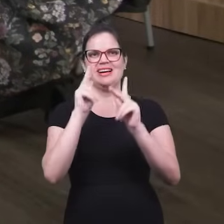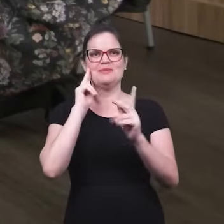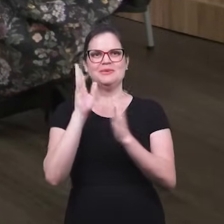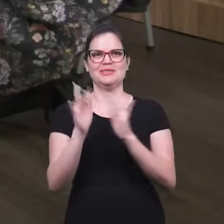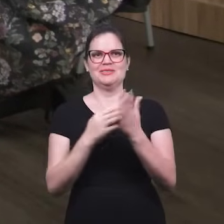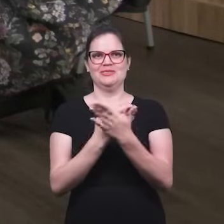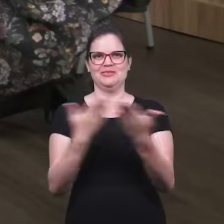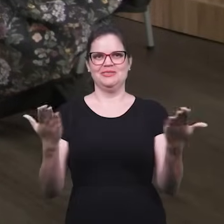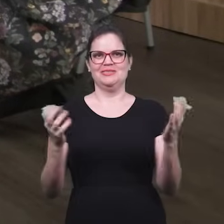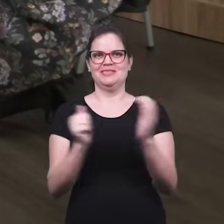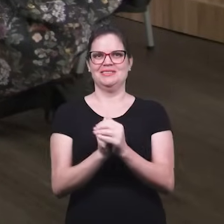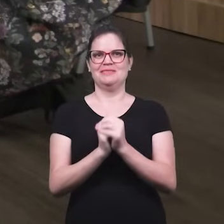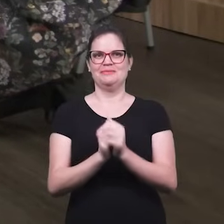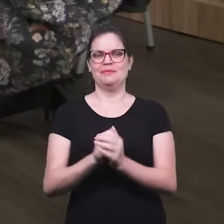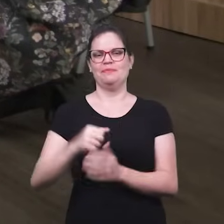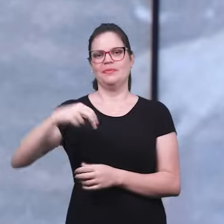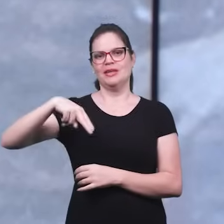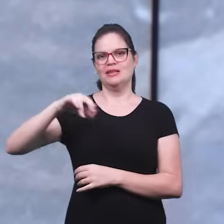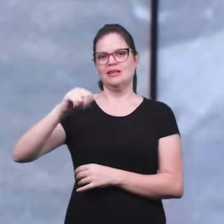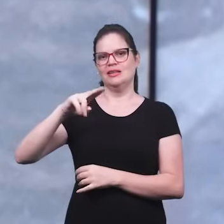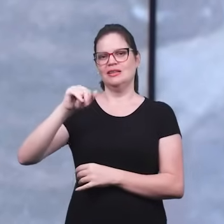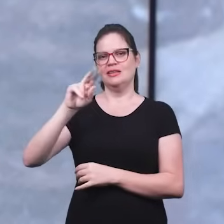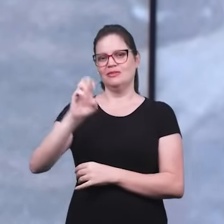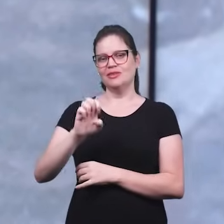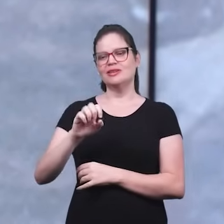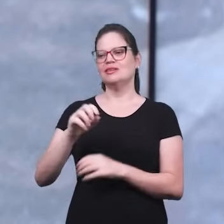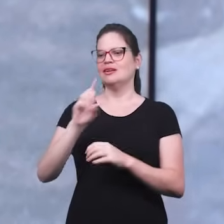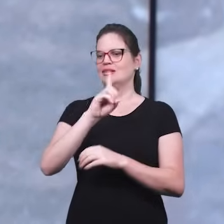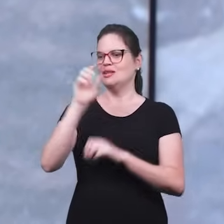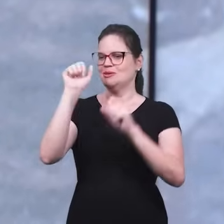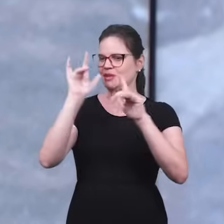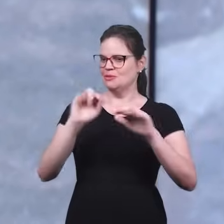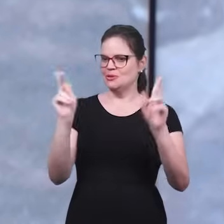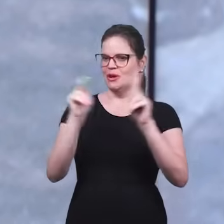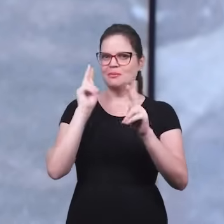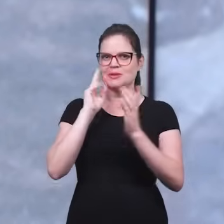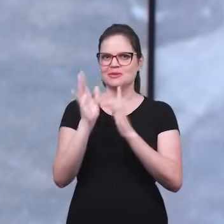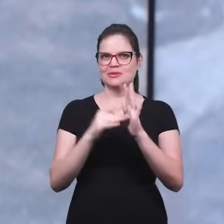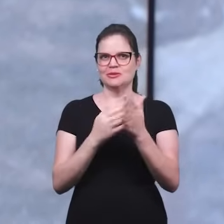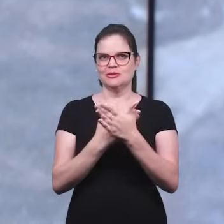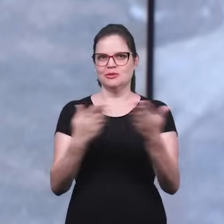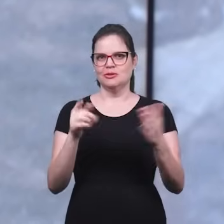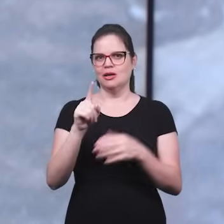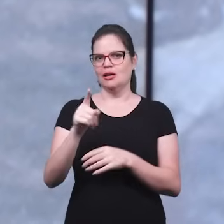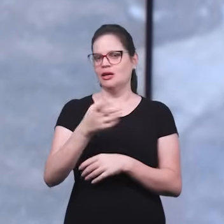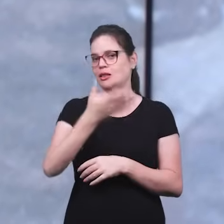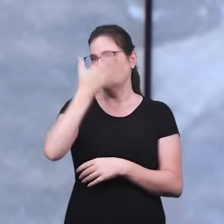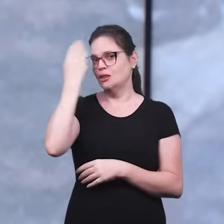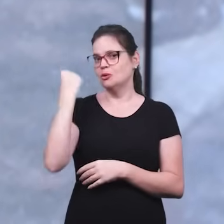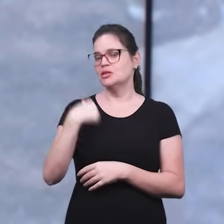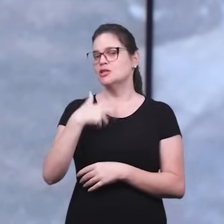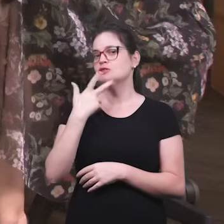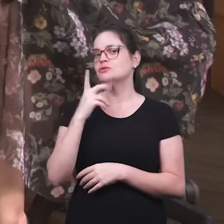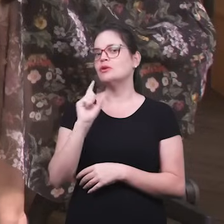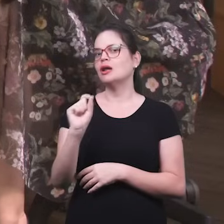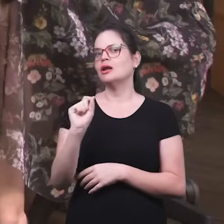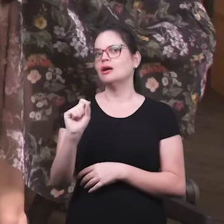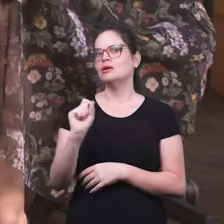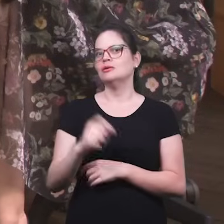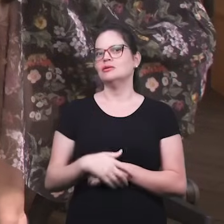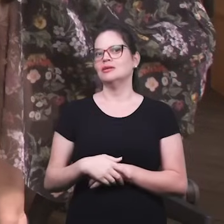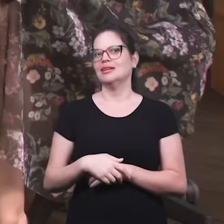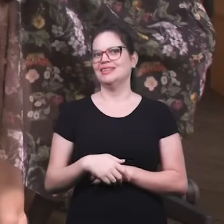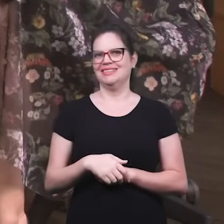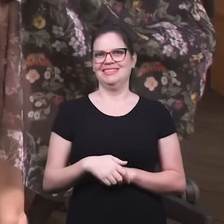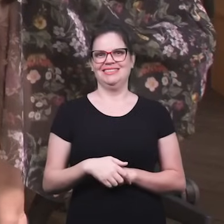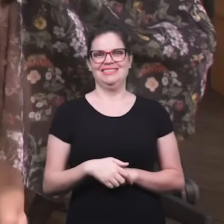Senhor a todos, que o Senhor abençoe. Amém. Nínive, Deus abençoe, a paz do Senhor Jesus e não esqueça de falar sobre a equipe de produção